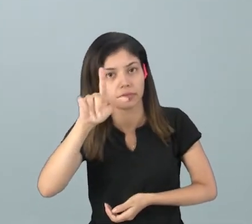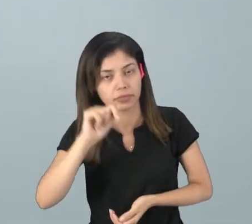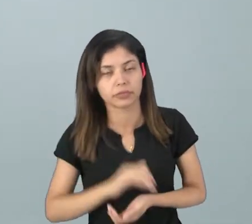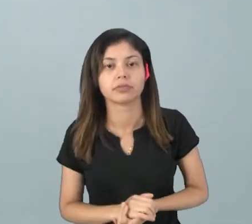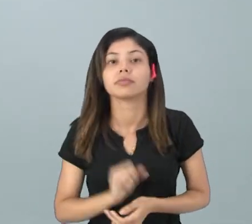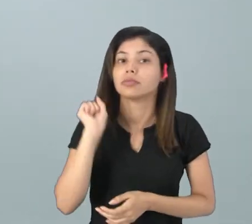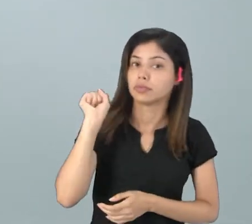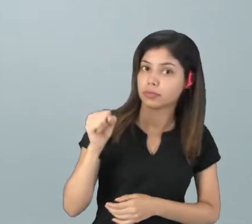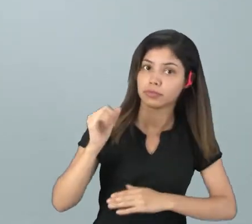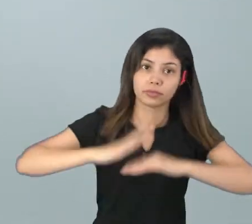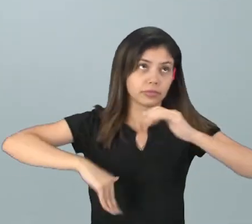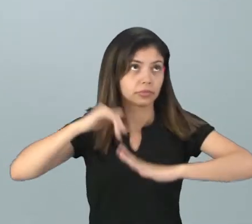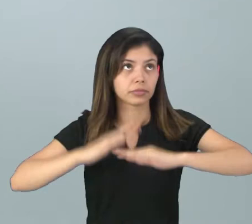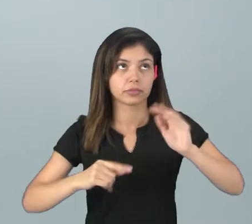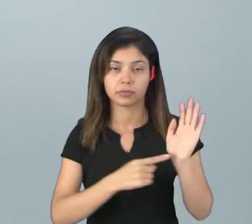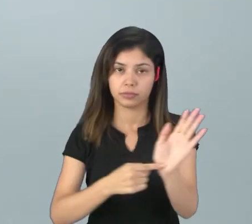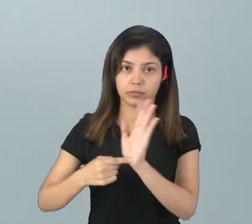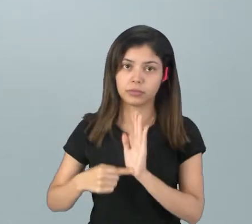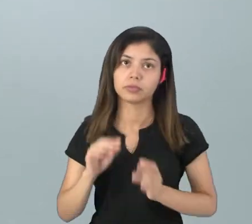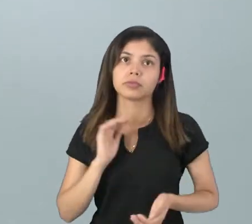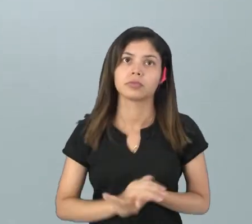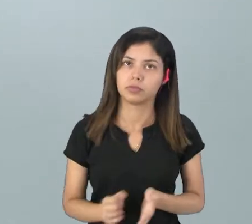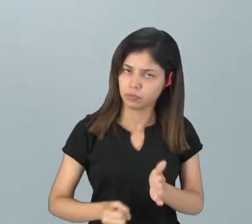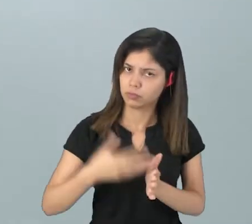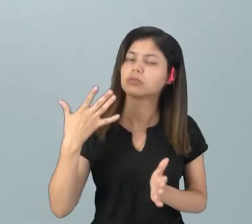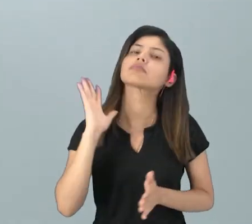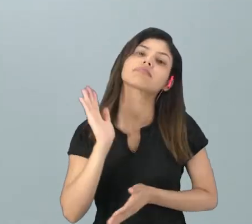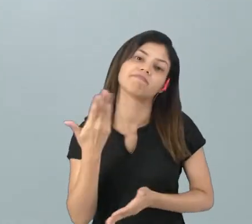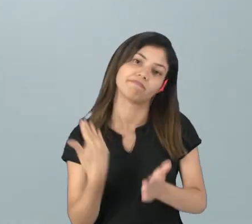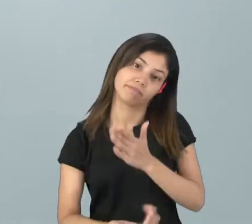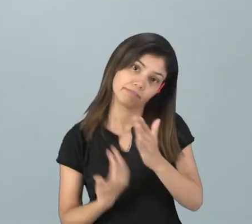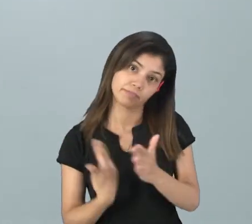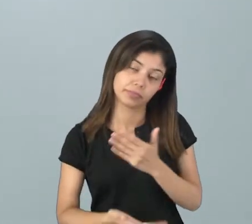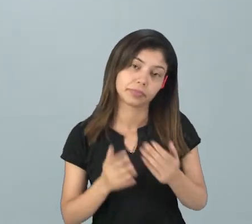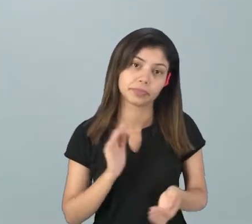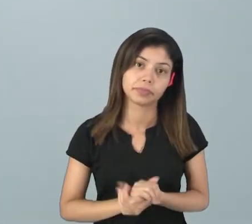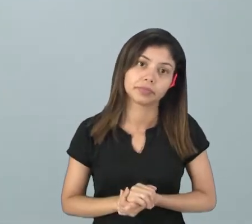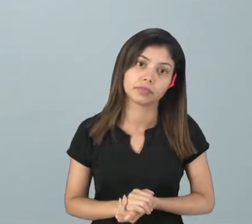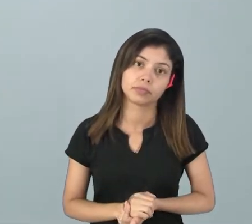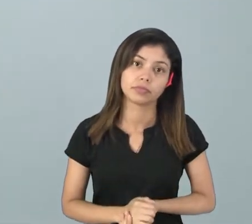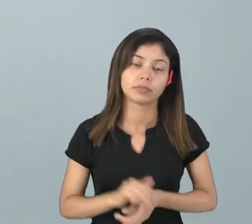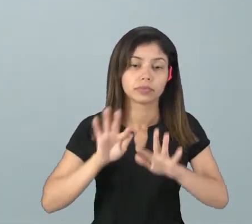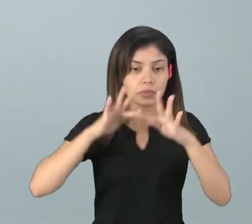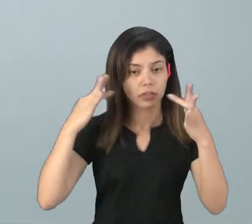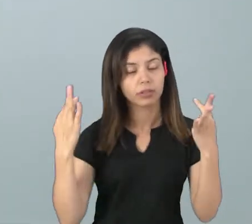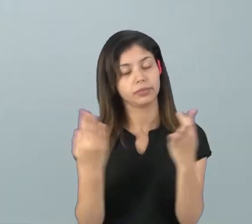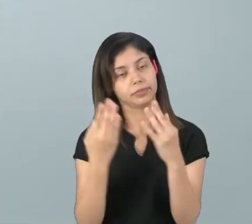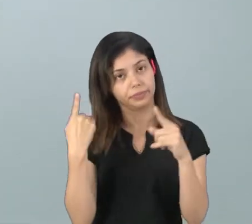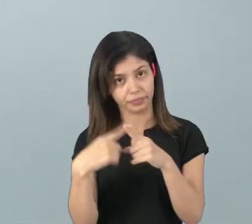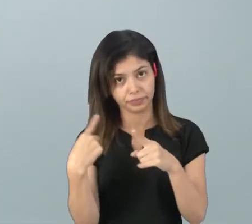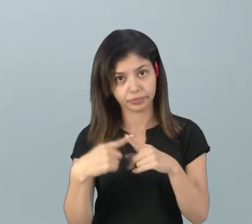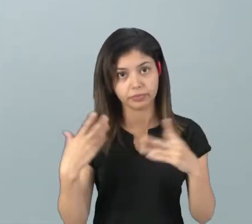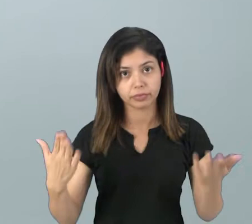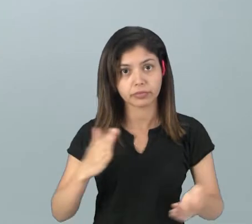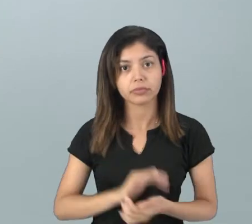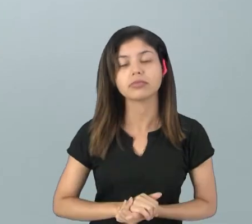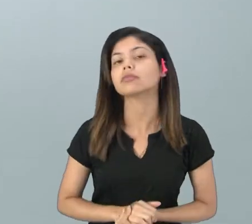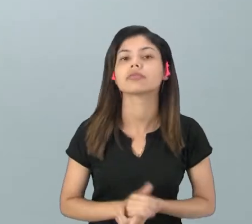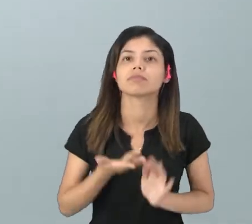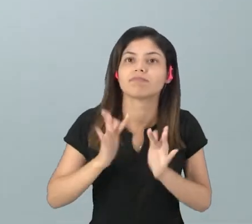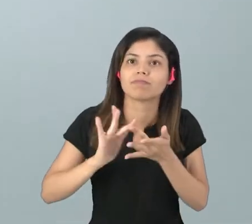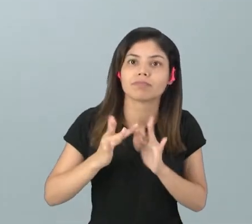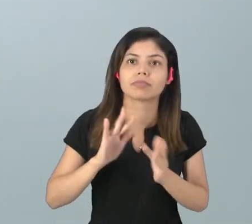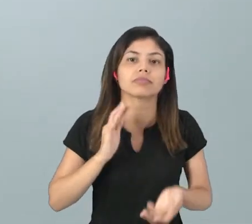esses profissionais. Eles são super-heróis e muitos deles já perderam, né, seus entes queridos, seus familiares, por conta de que eles